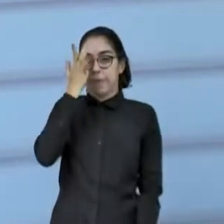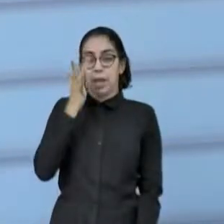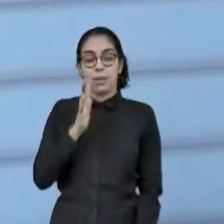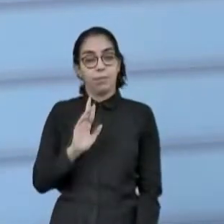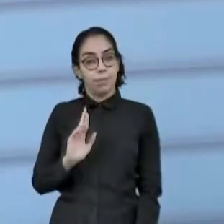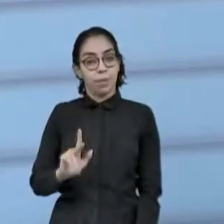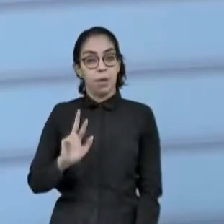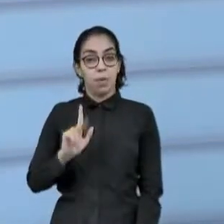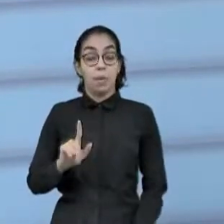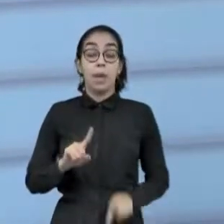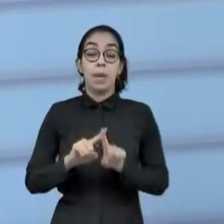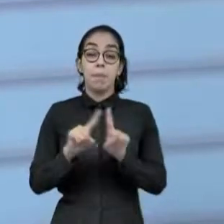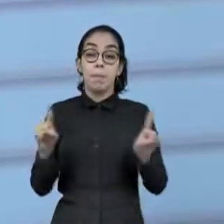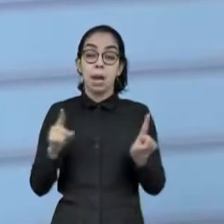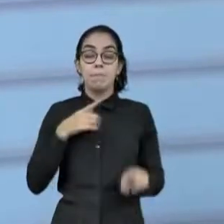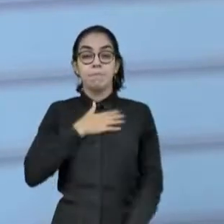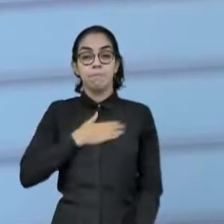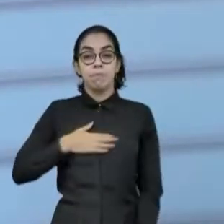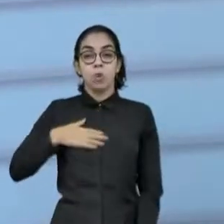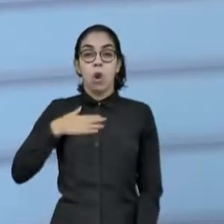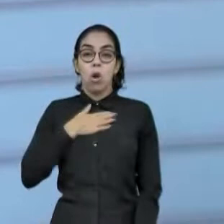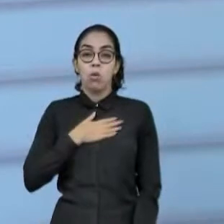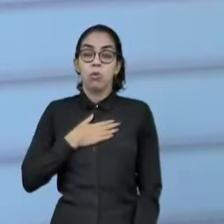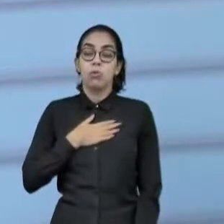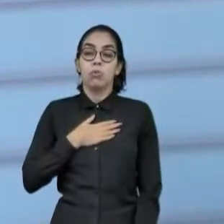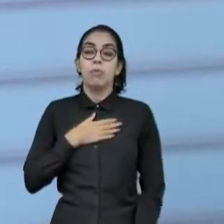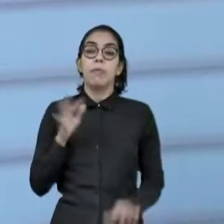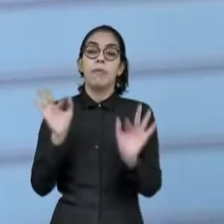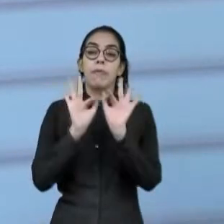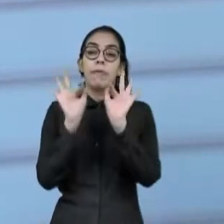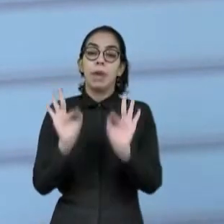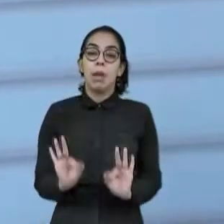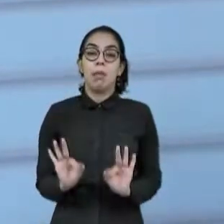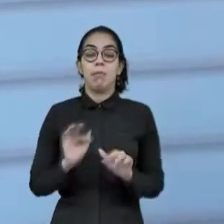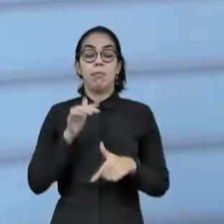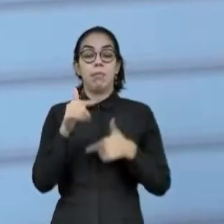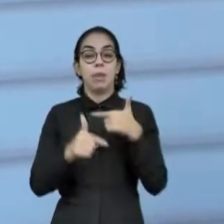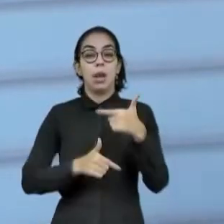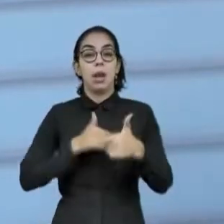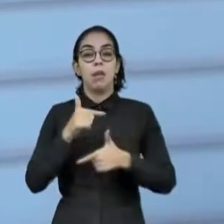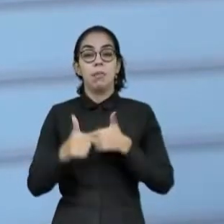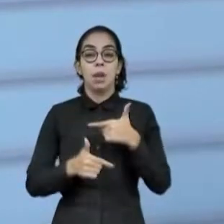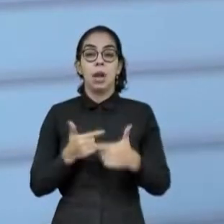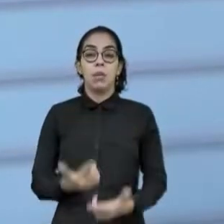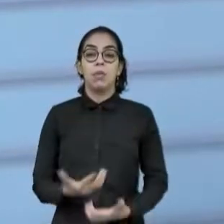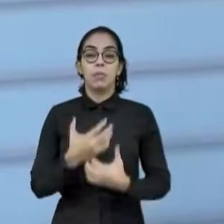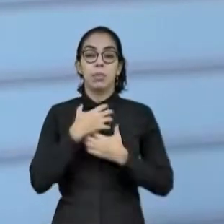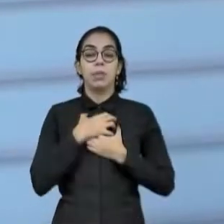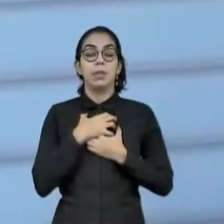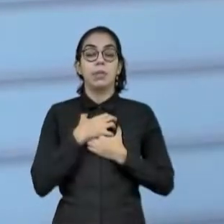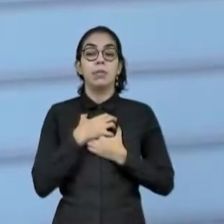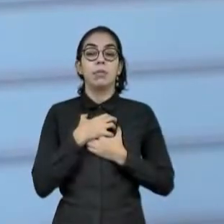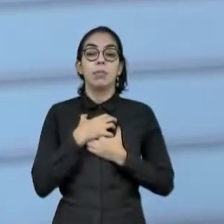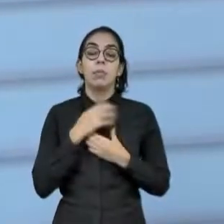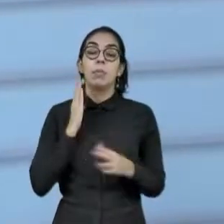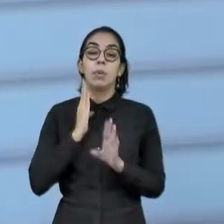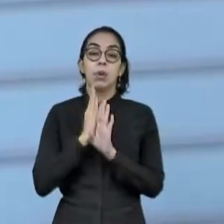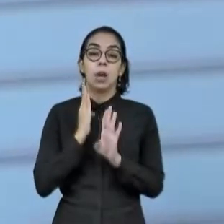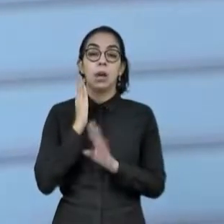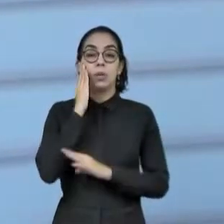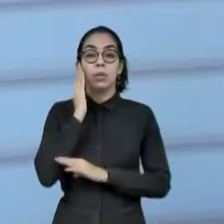tempo, é muito gratificante estar realizando esse trabalho, porque a gente enxerga que é um trabalho muito